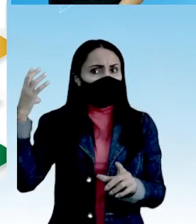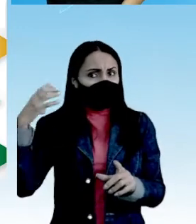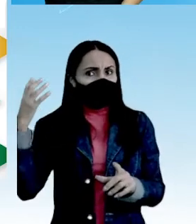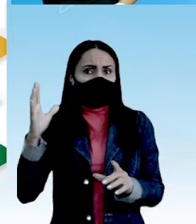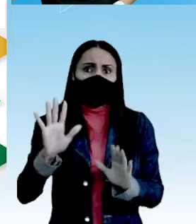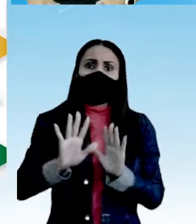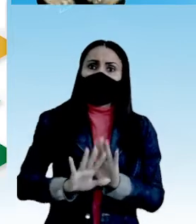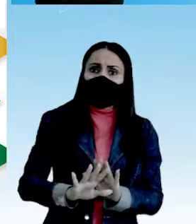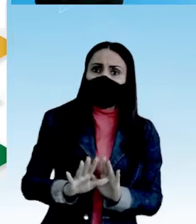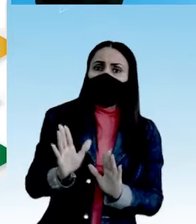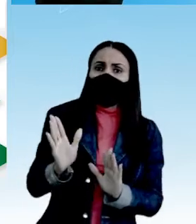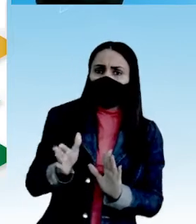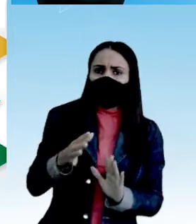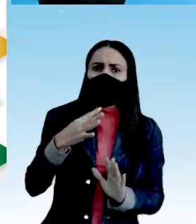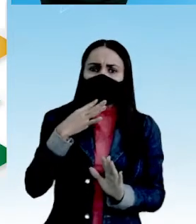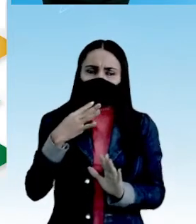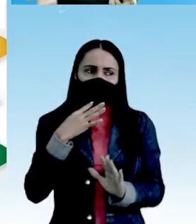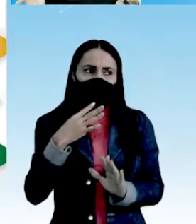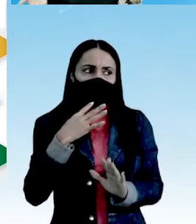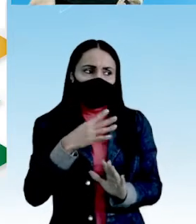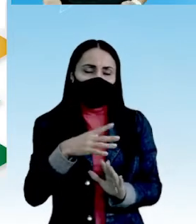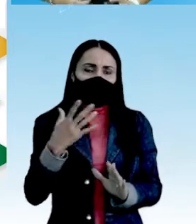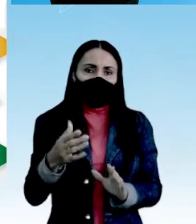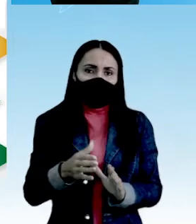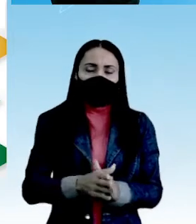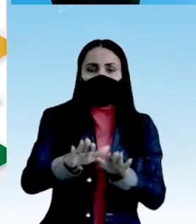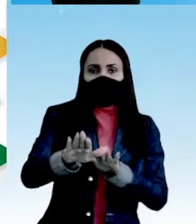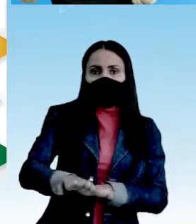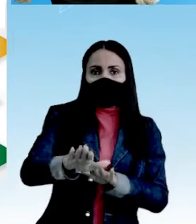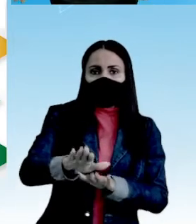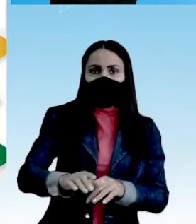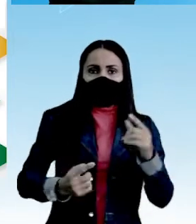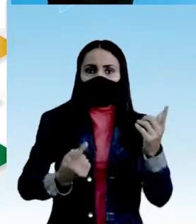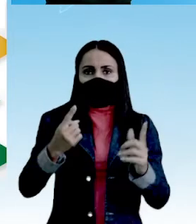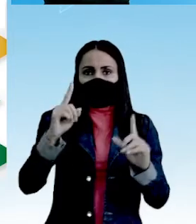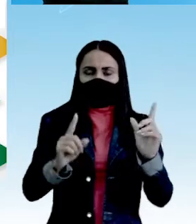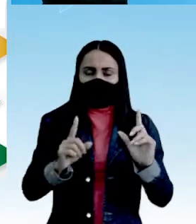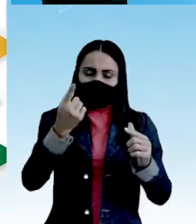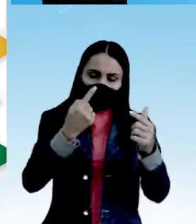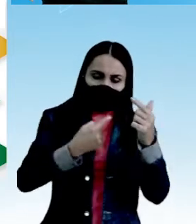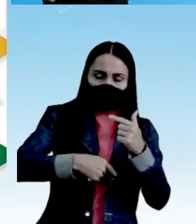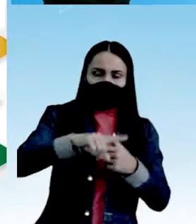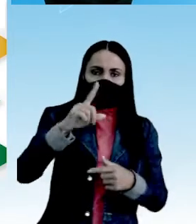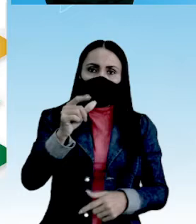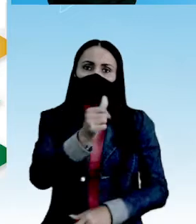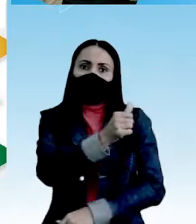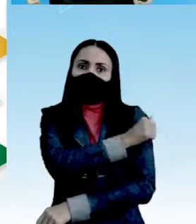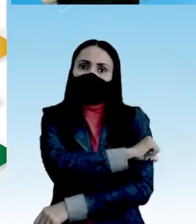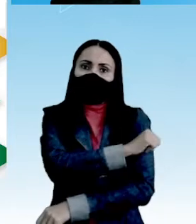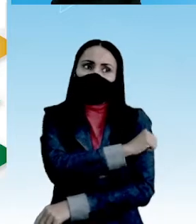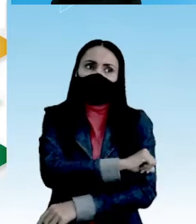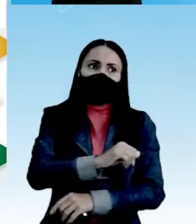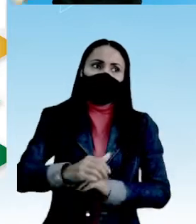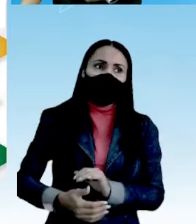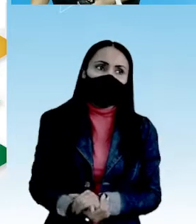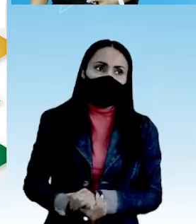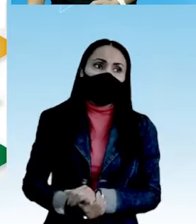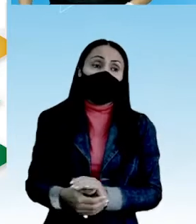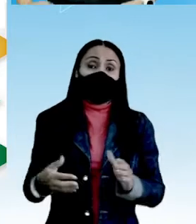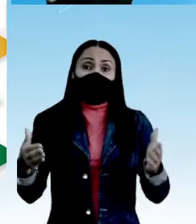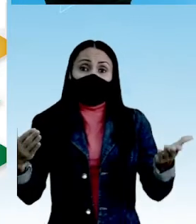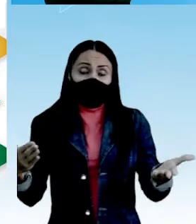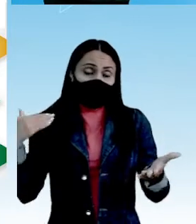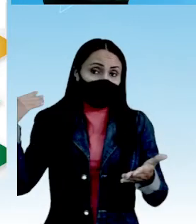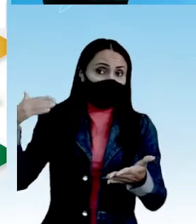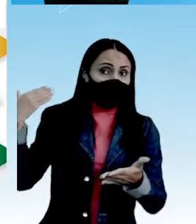essa música, né? Então, que ela realmente foi uma marchinha de carnaval que estourou, né, no Rio de Janeiro e no Brasil todo. E ainda hoje,